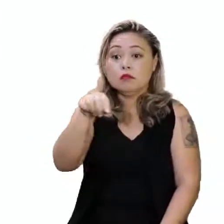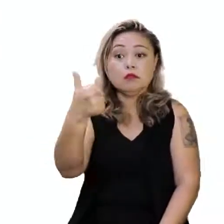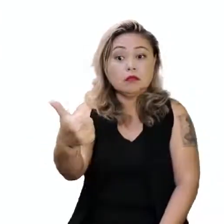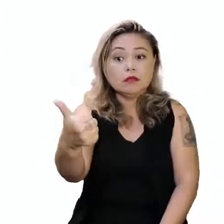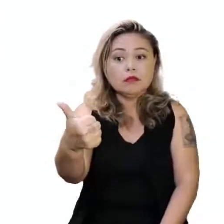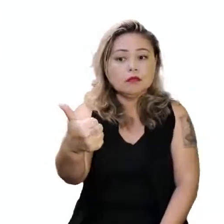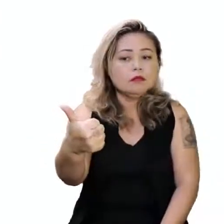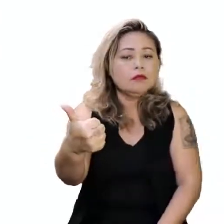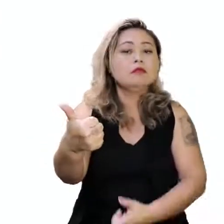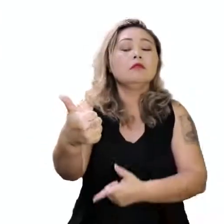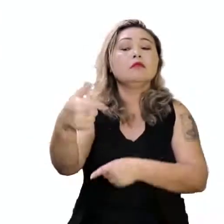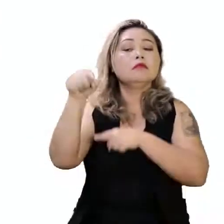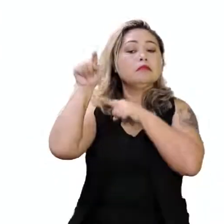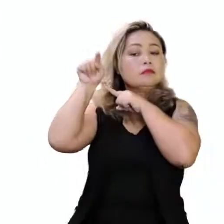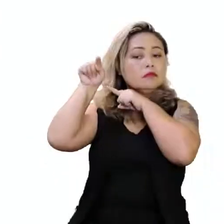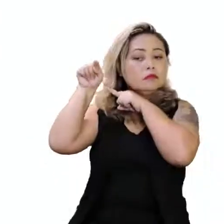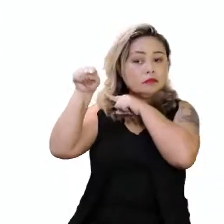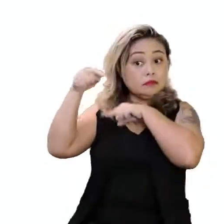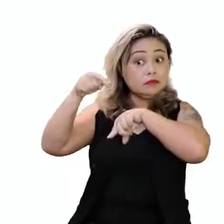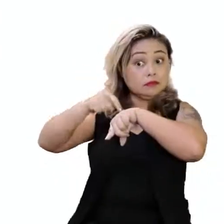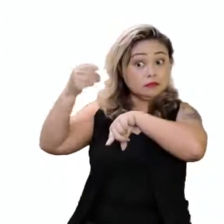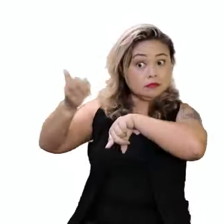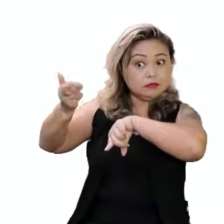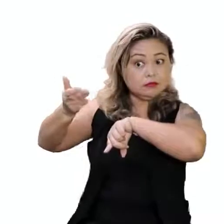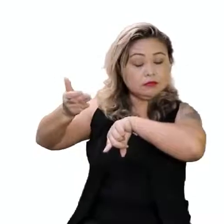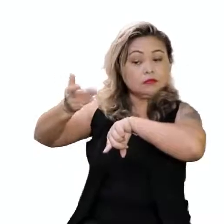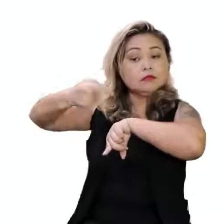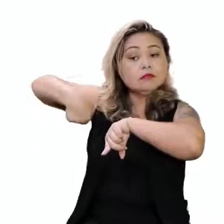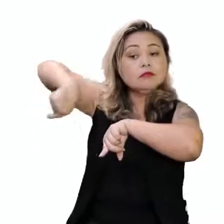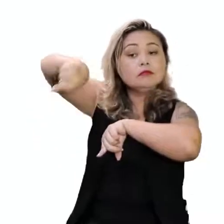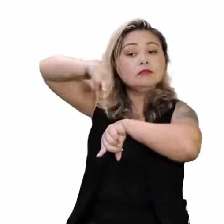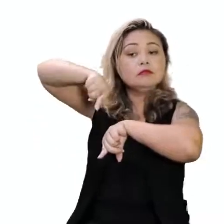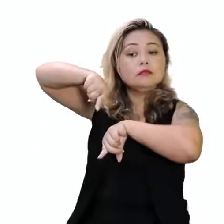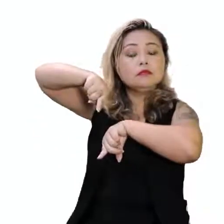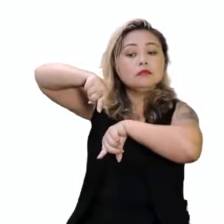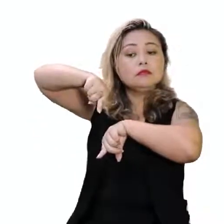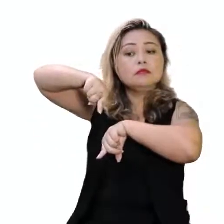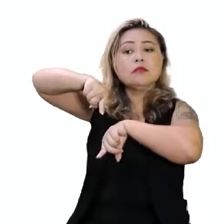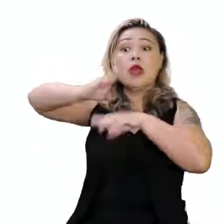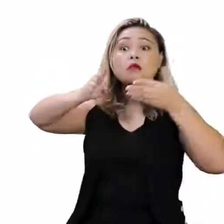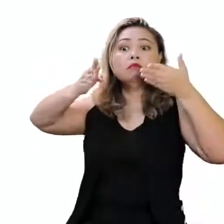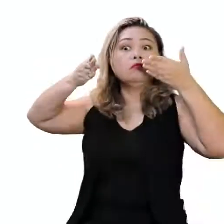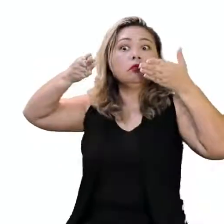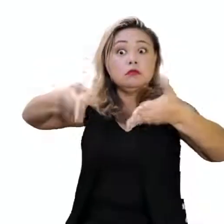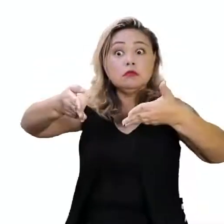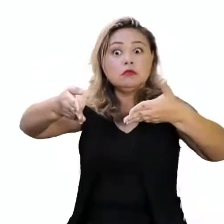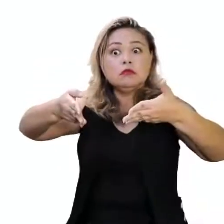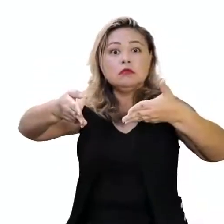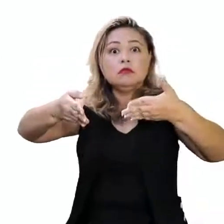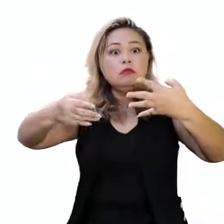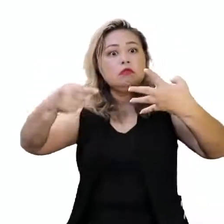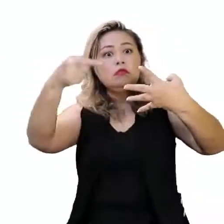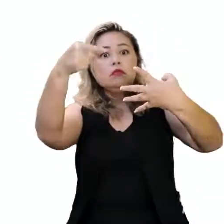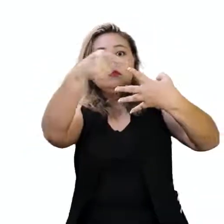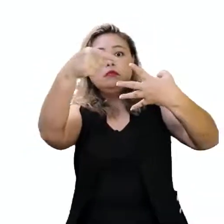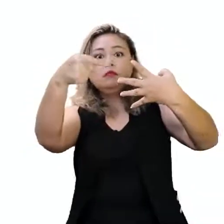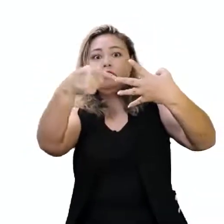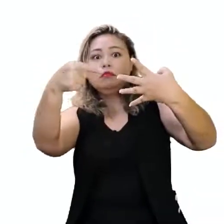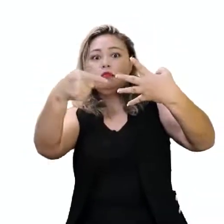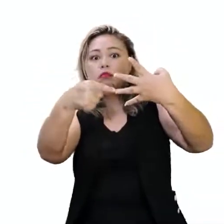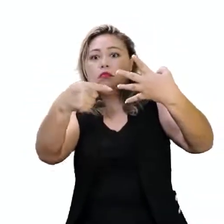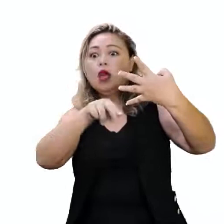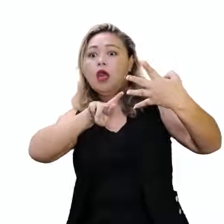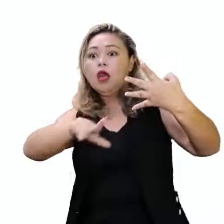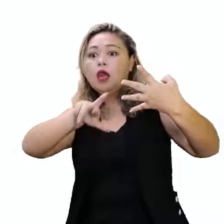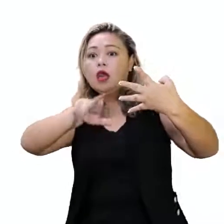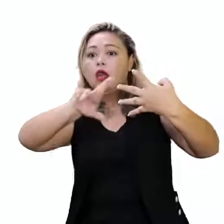26.1. Nesse momento, nós vamos estar enfatizando 4 tipos